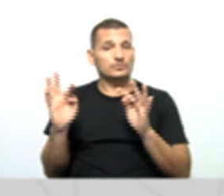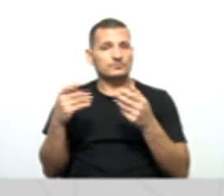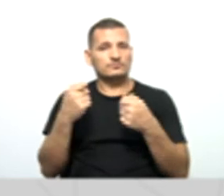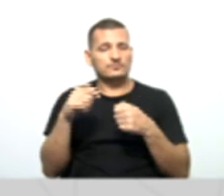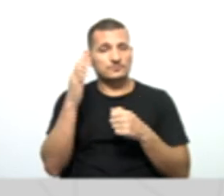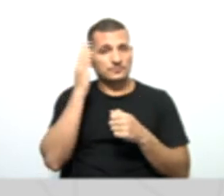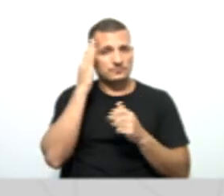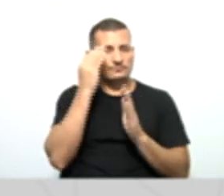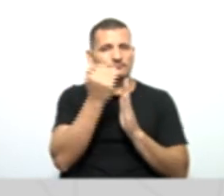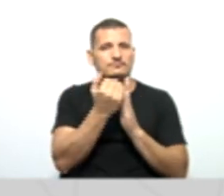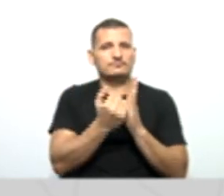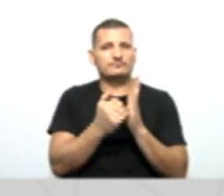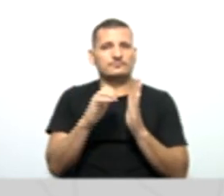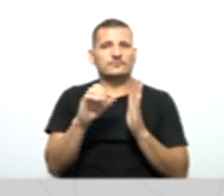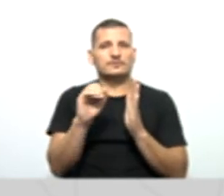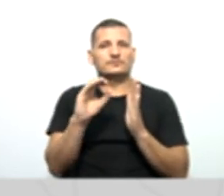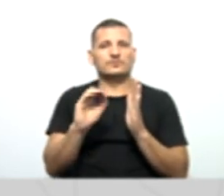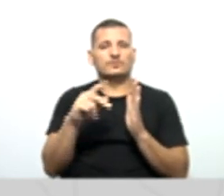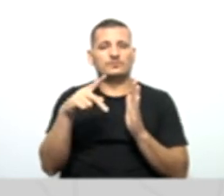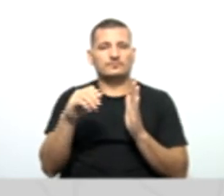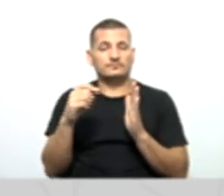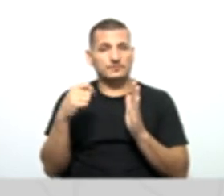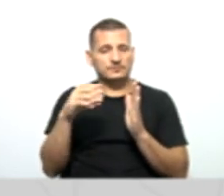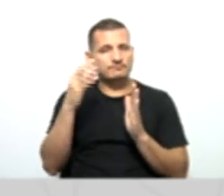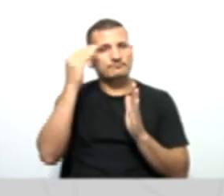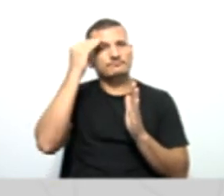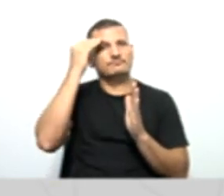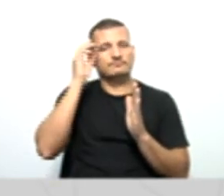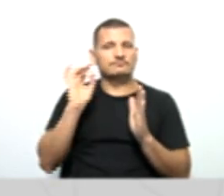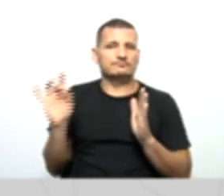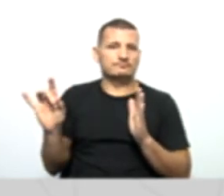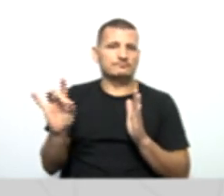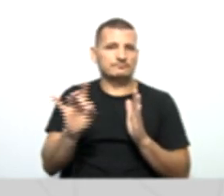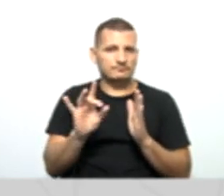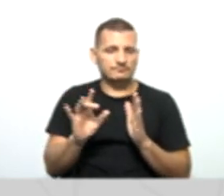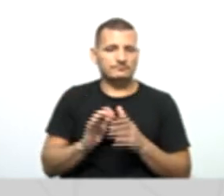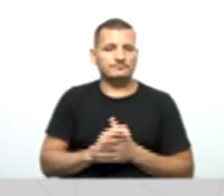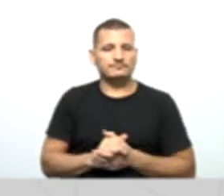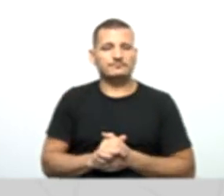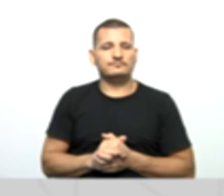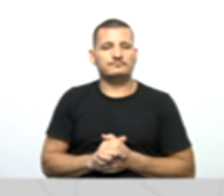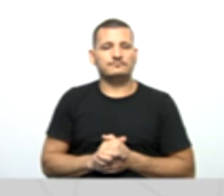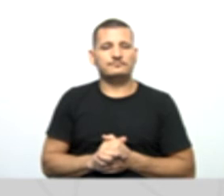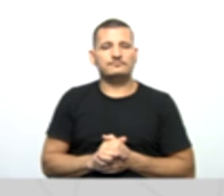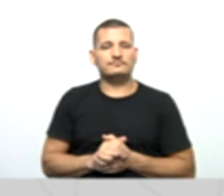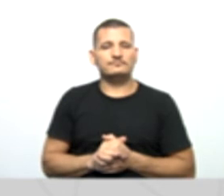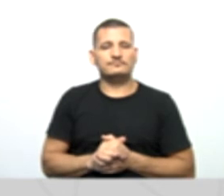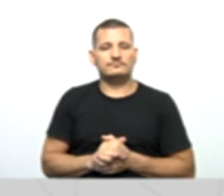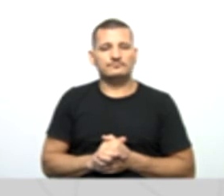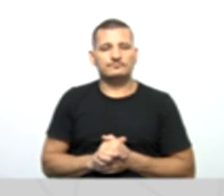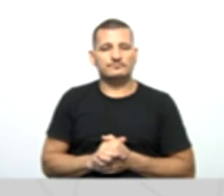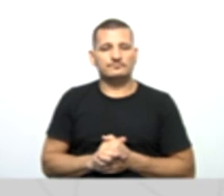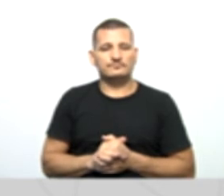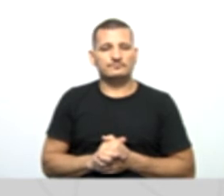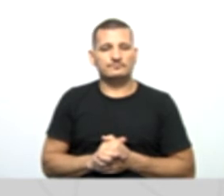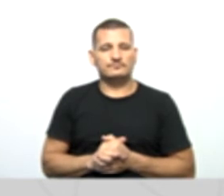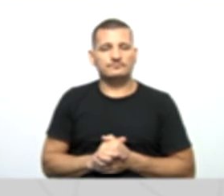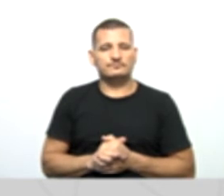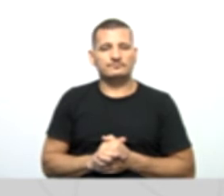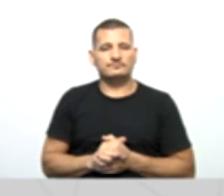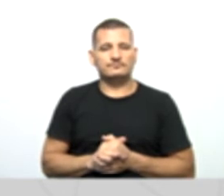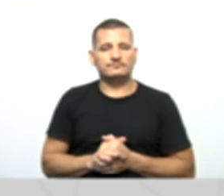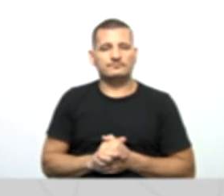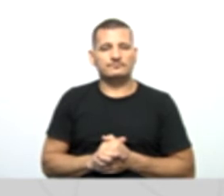que é esse escopo. Isso tem que estar na cabeça de toda a equipe do projeto para que eles possam, a partir